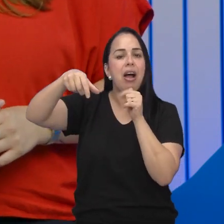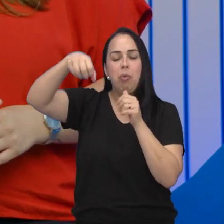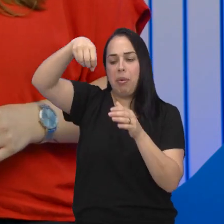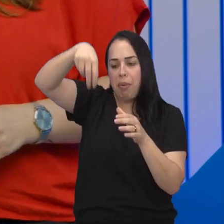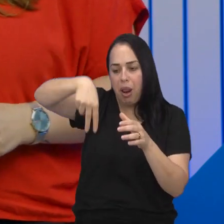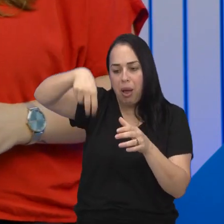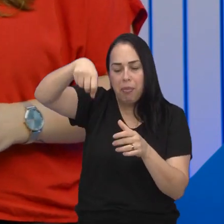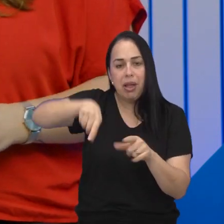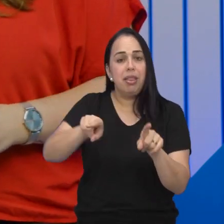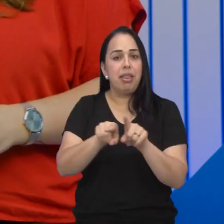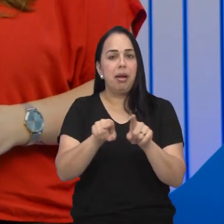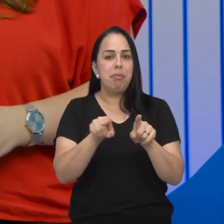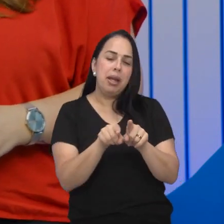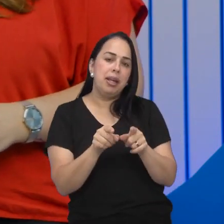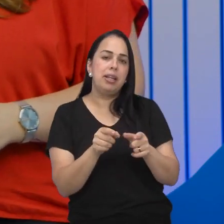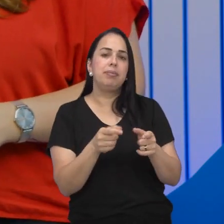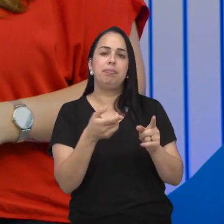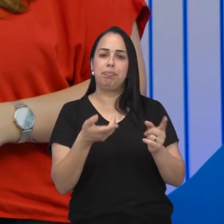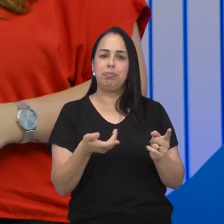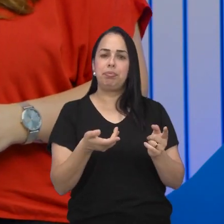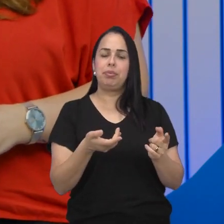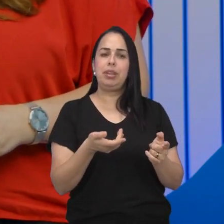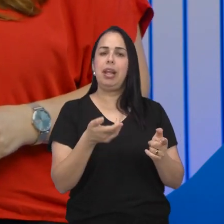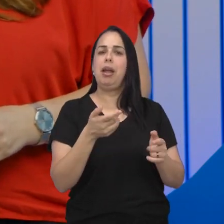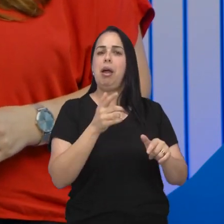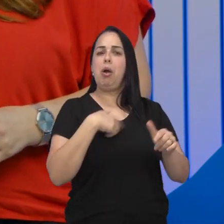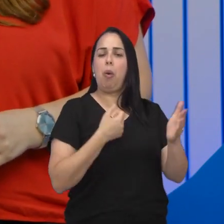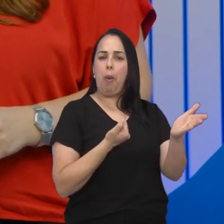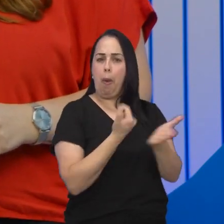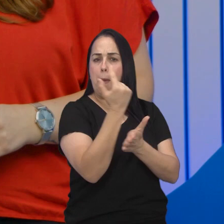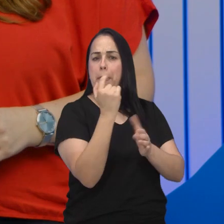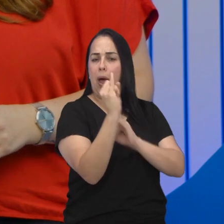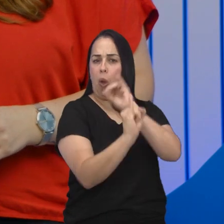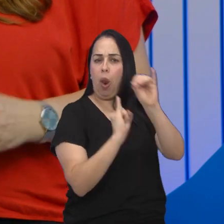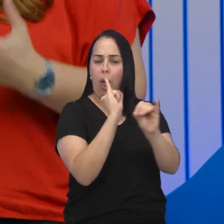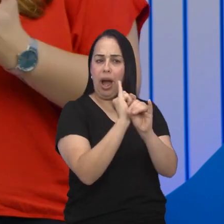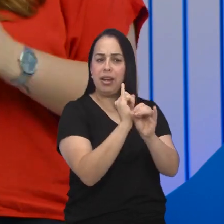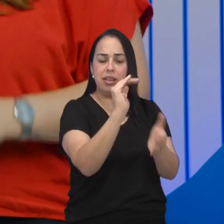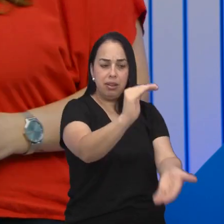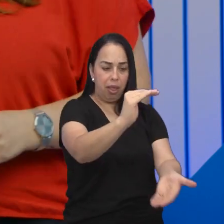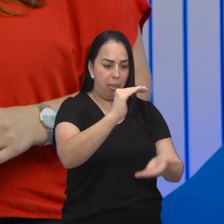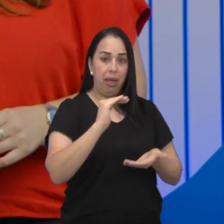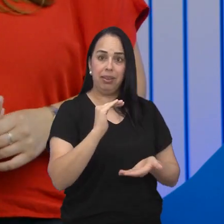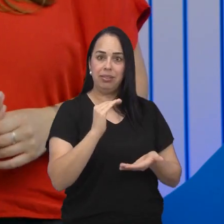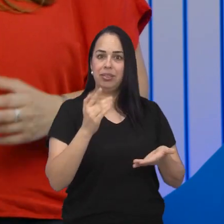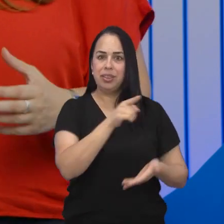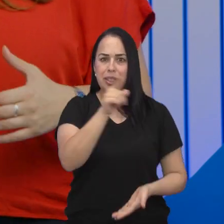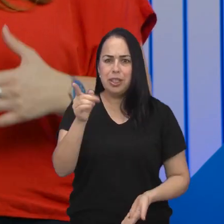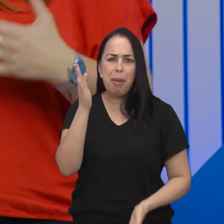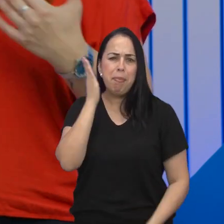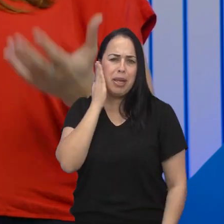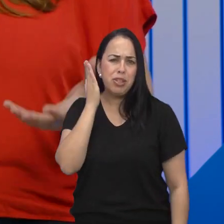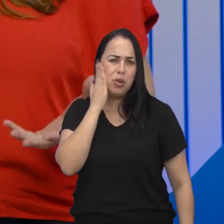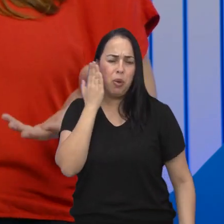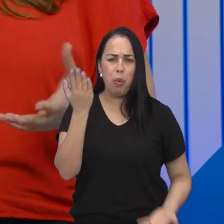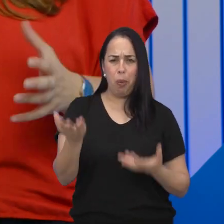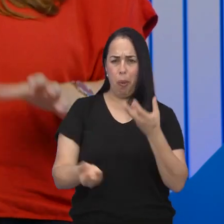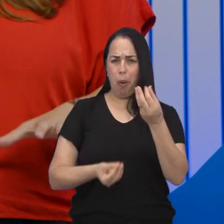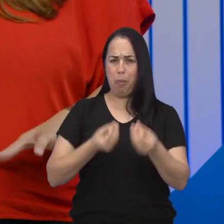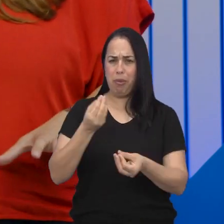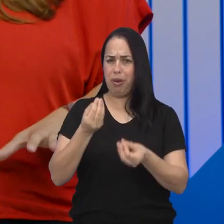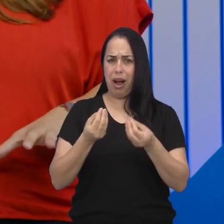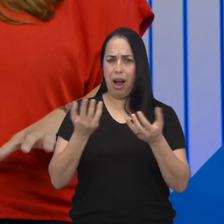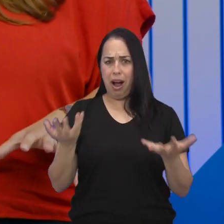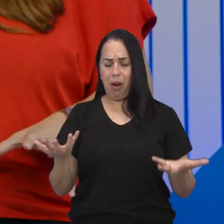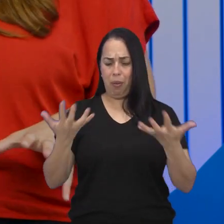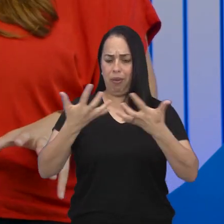corrente, até coisas mais específicas, como receber um produto ou uma compra em casa, né? Isso é verdade. E você já parou para pensar em como